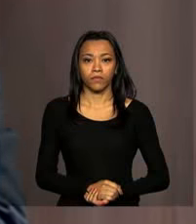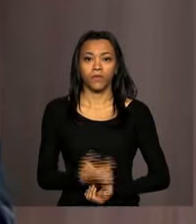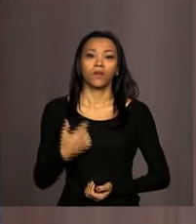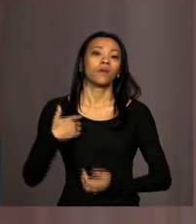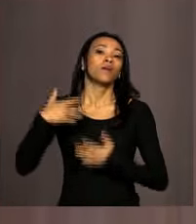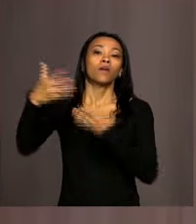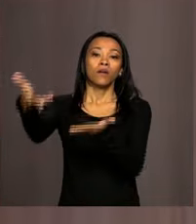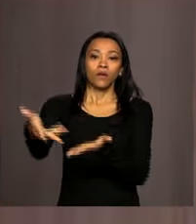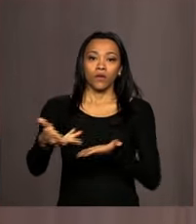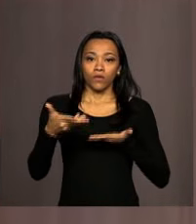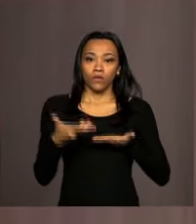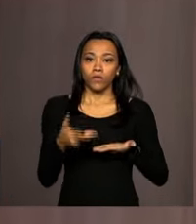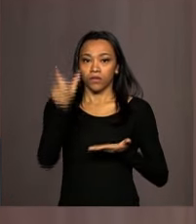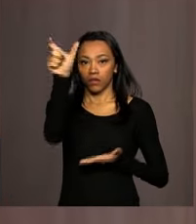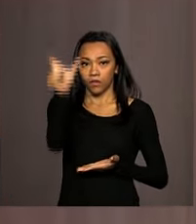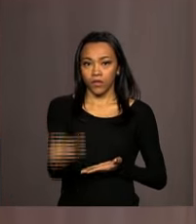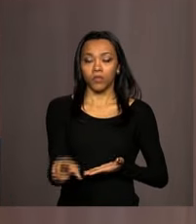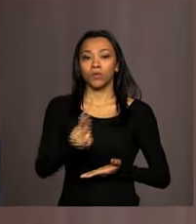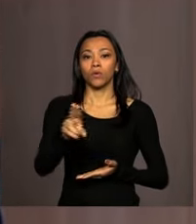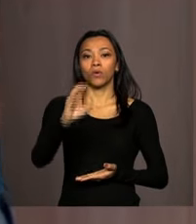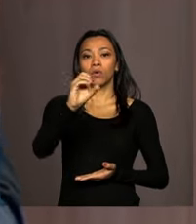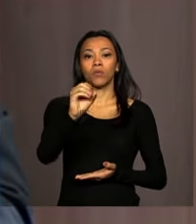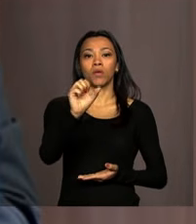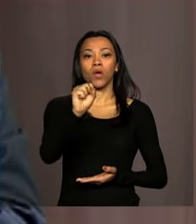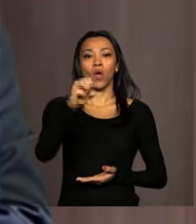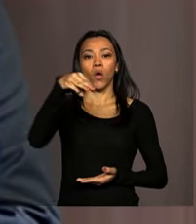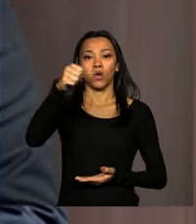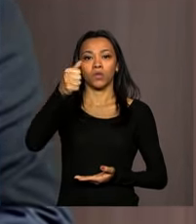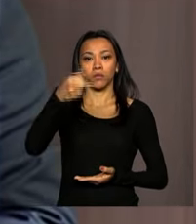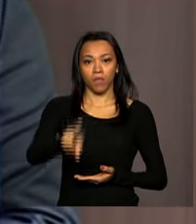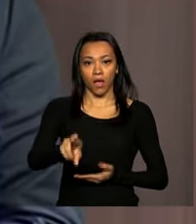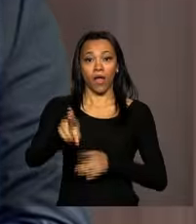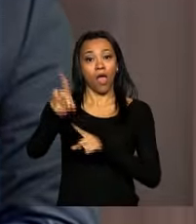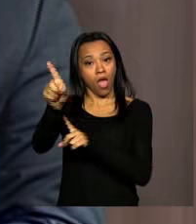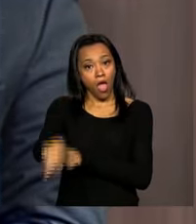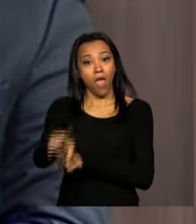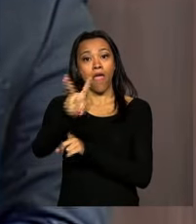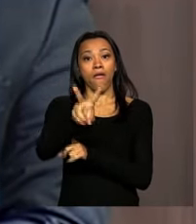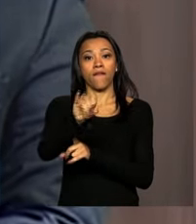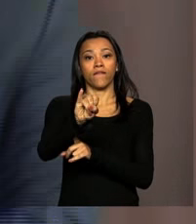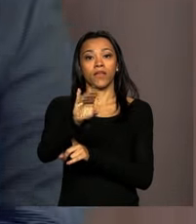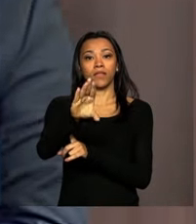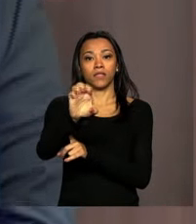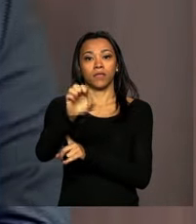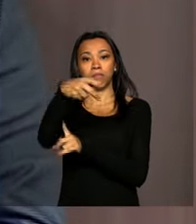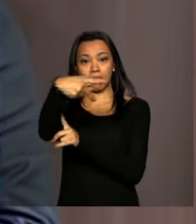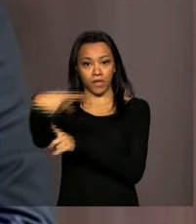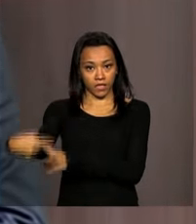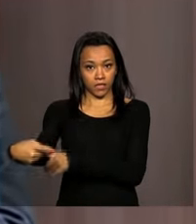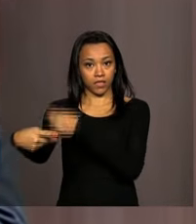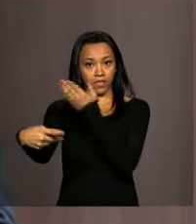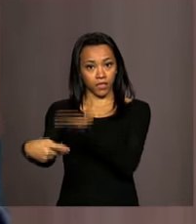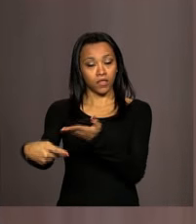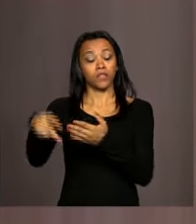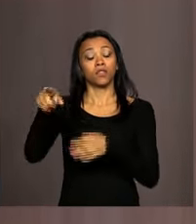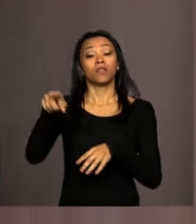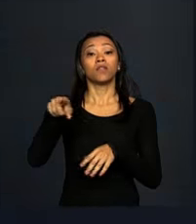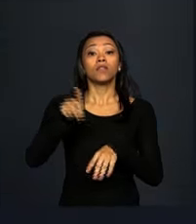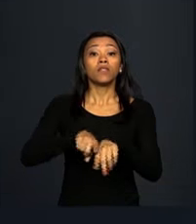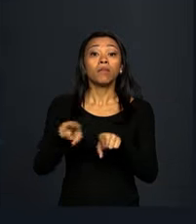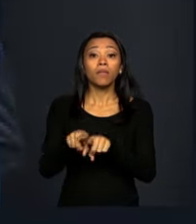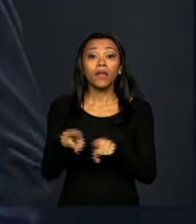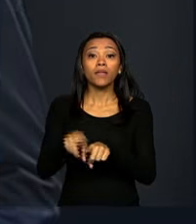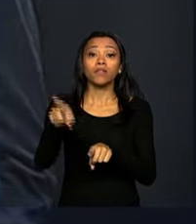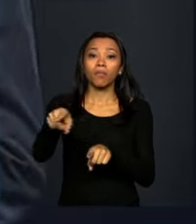Convidamos agora o senhor Osmar Dias, vice-presidente de Agronegócios e Micro e Pequenas Empresas do Banco do Brasil, para